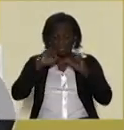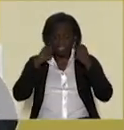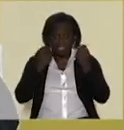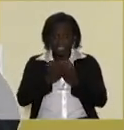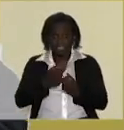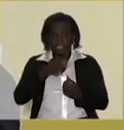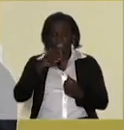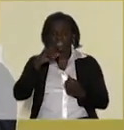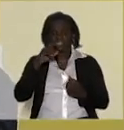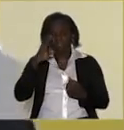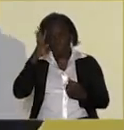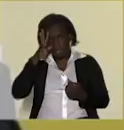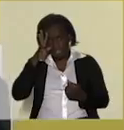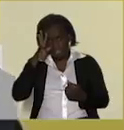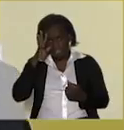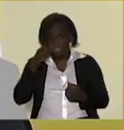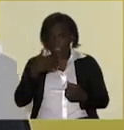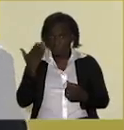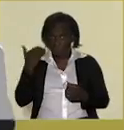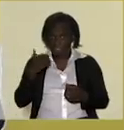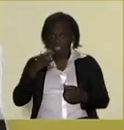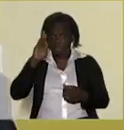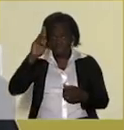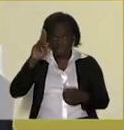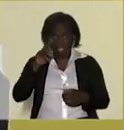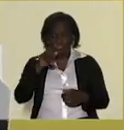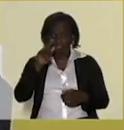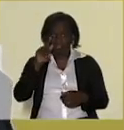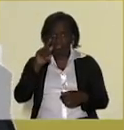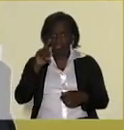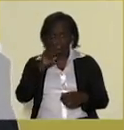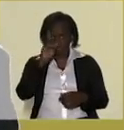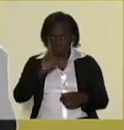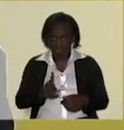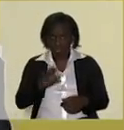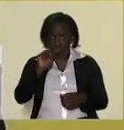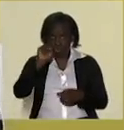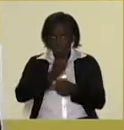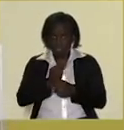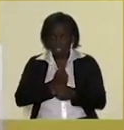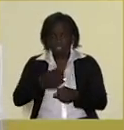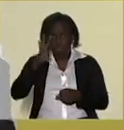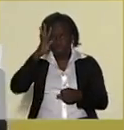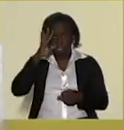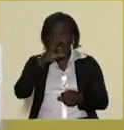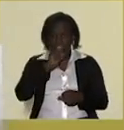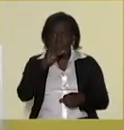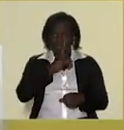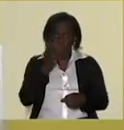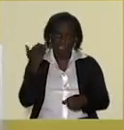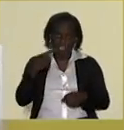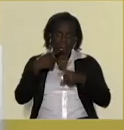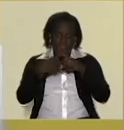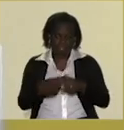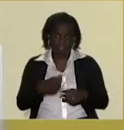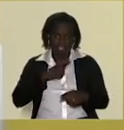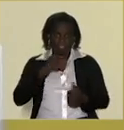ali dentro do Maracanã, era quarta. Eu fui gestor lá há 8 anos. Tinha jogo quarta, sábado e domingo.